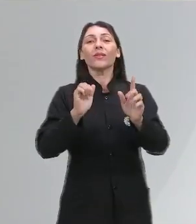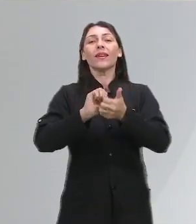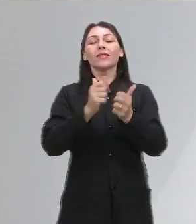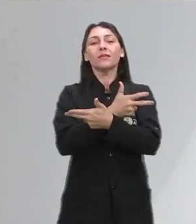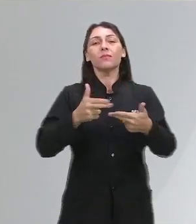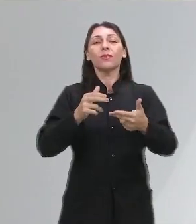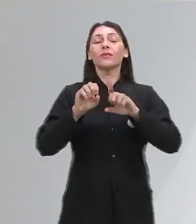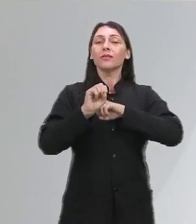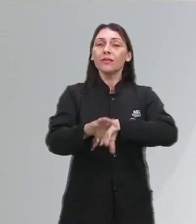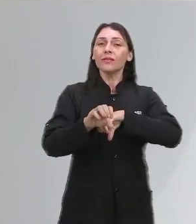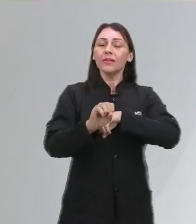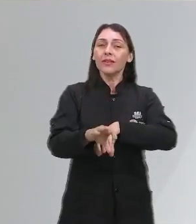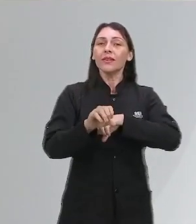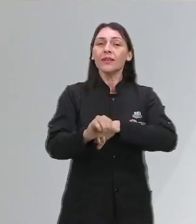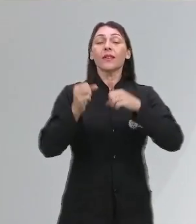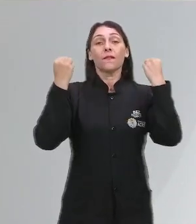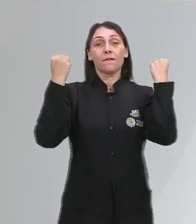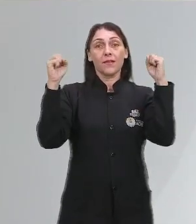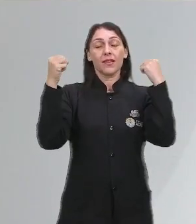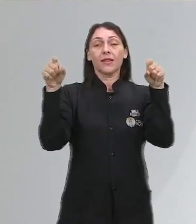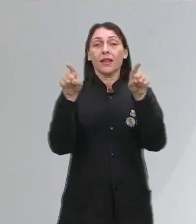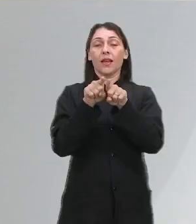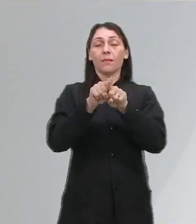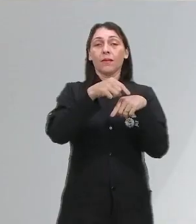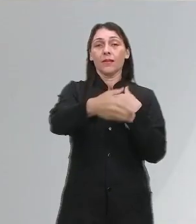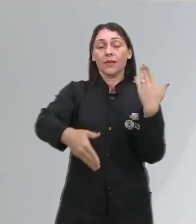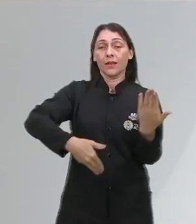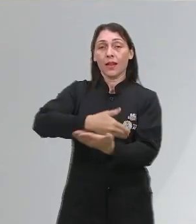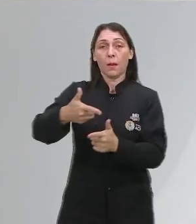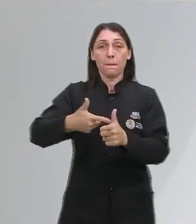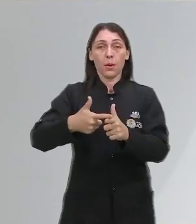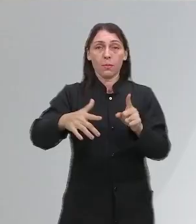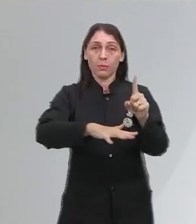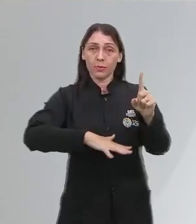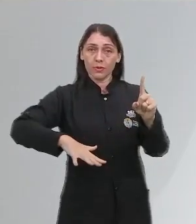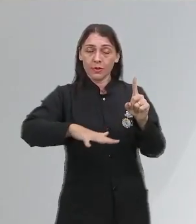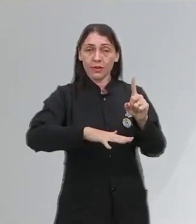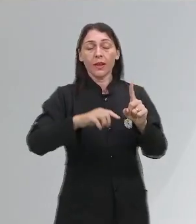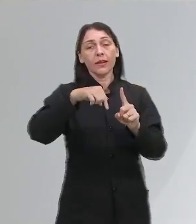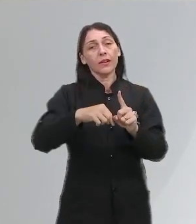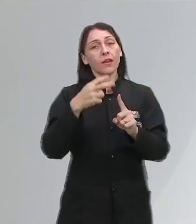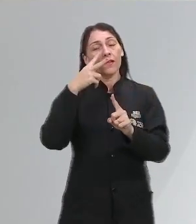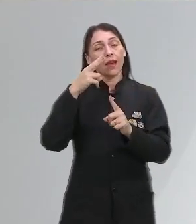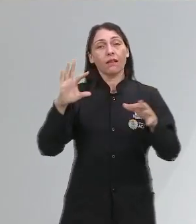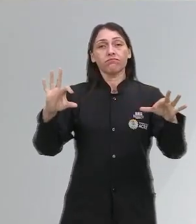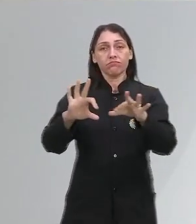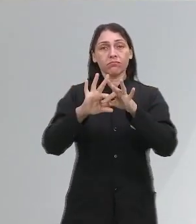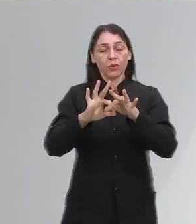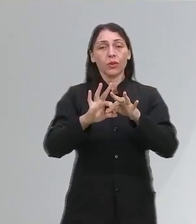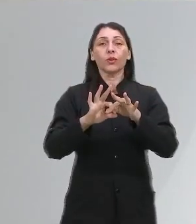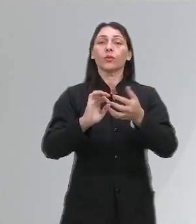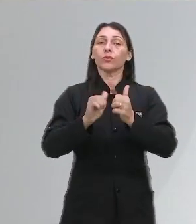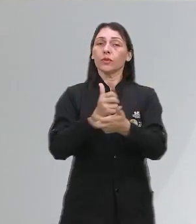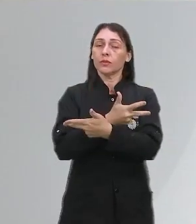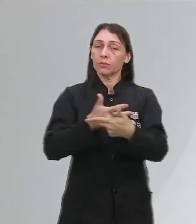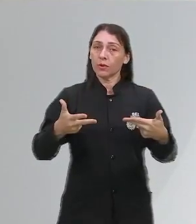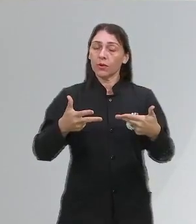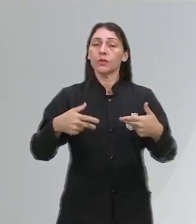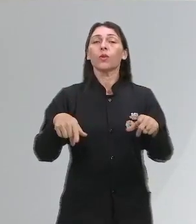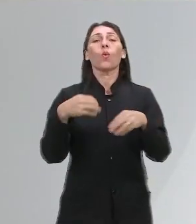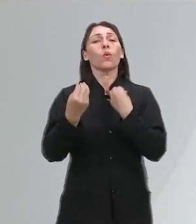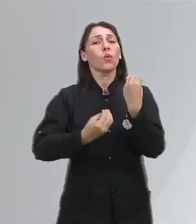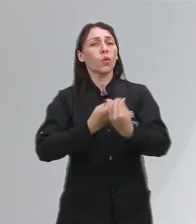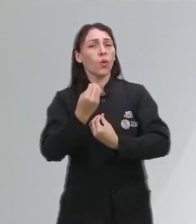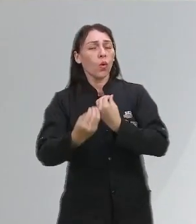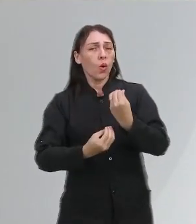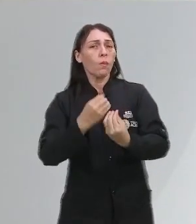é educação física relacionada a dilemas sociais. Aqui a gente vai ver a conexão do esporte e como ele